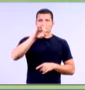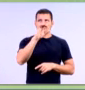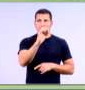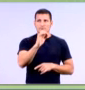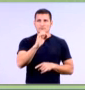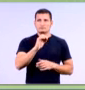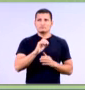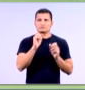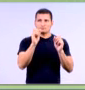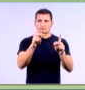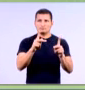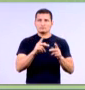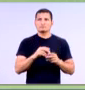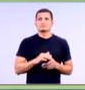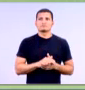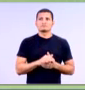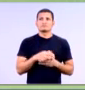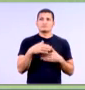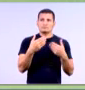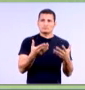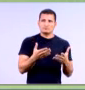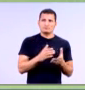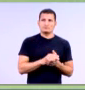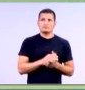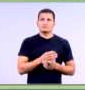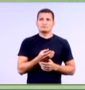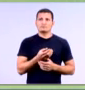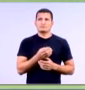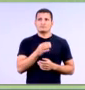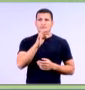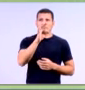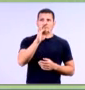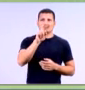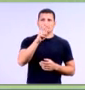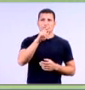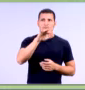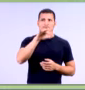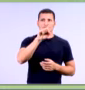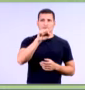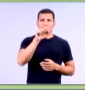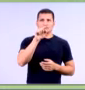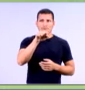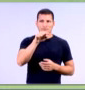Então, o atributo número, this.número, quer dizer,